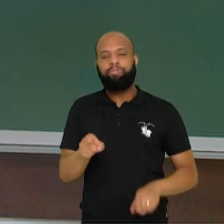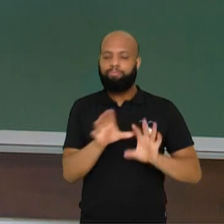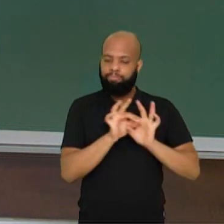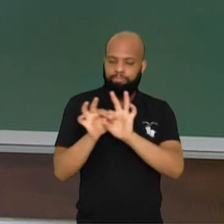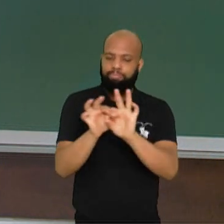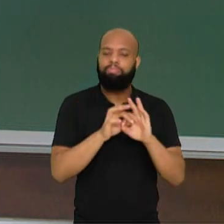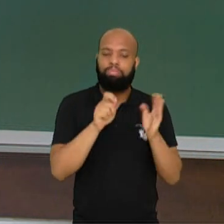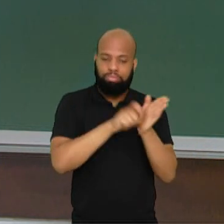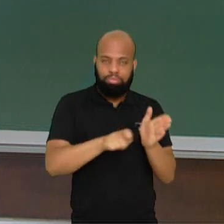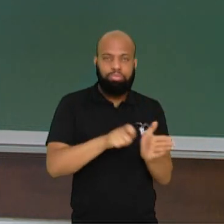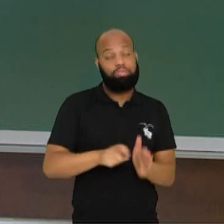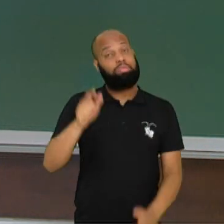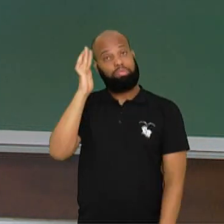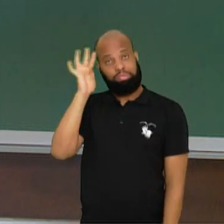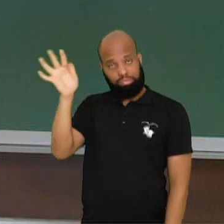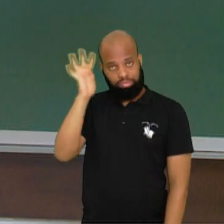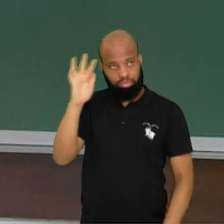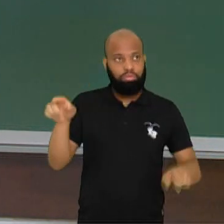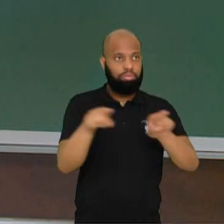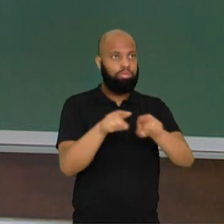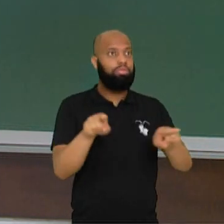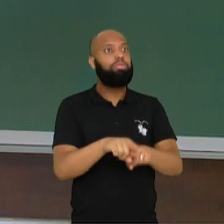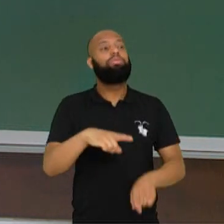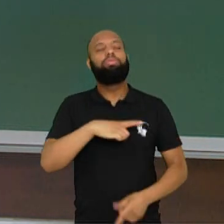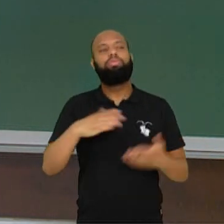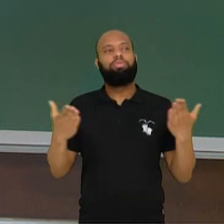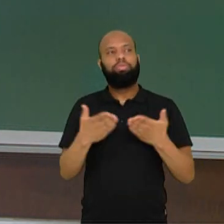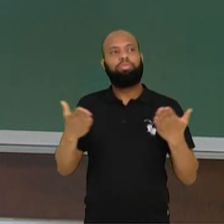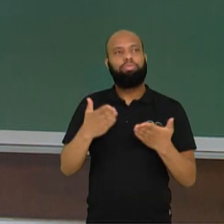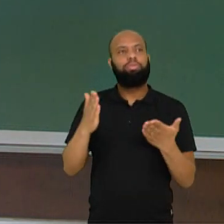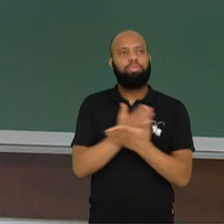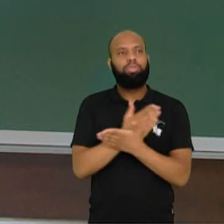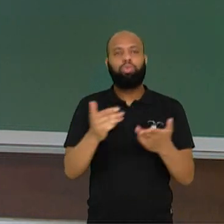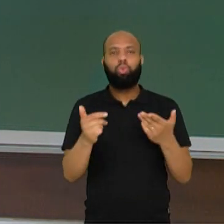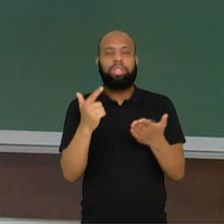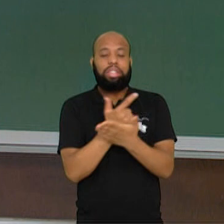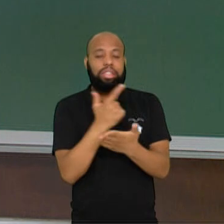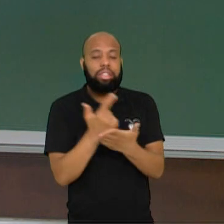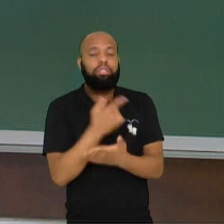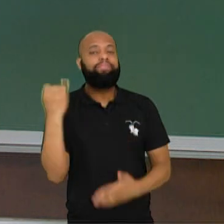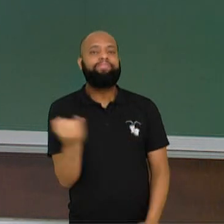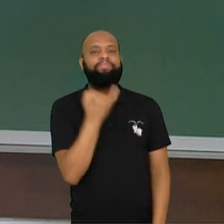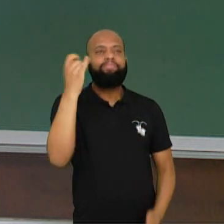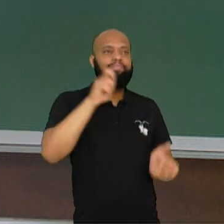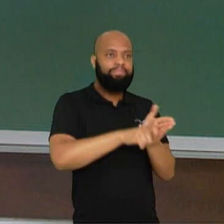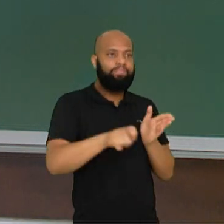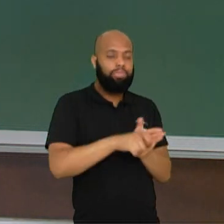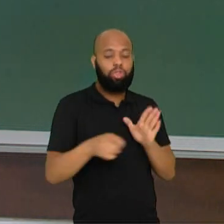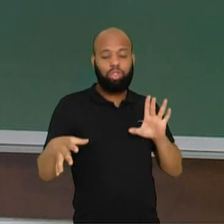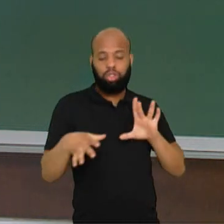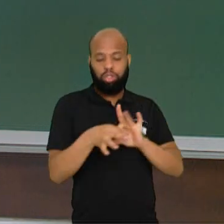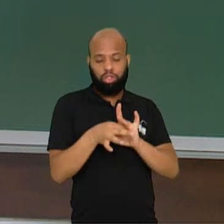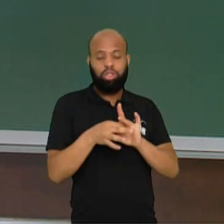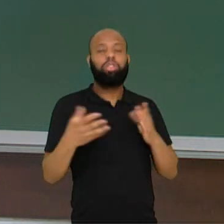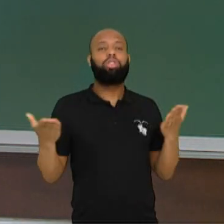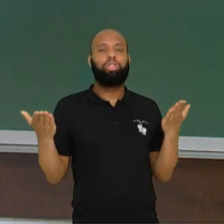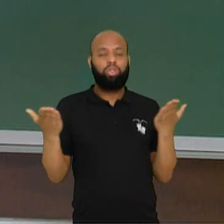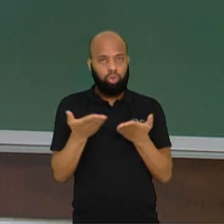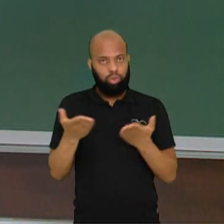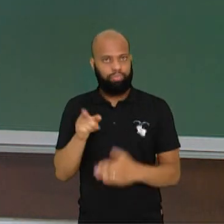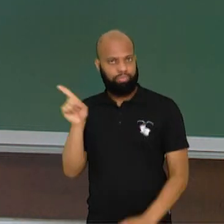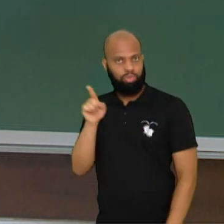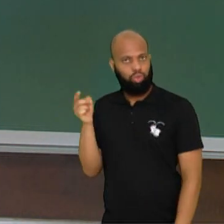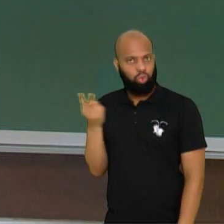parceiro teórico de Marx. Então a gente tem aqui algumas obras importantes escritas em parceria